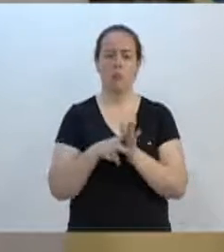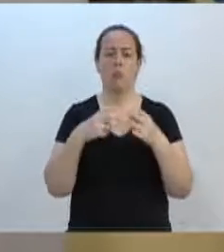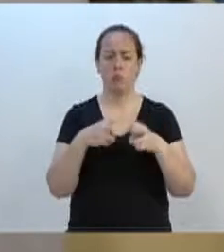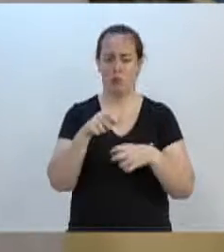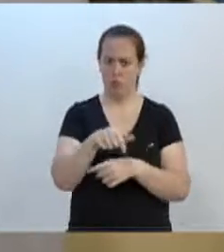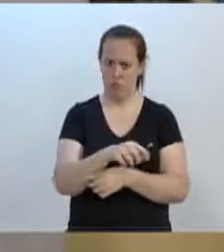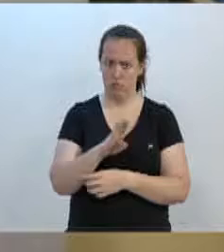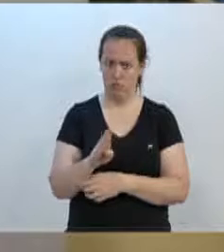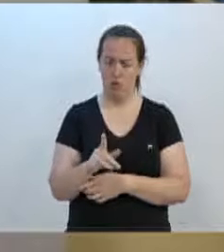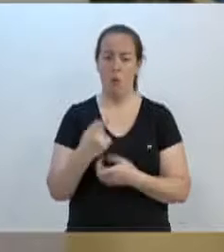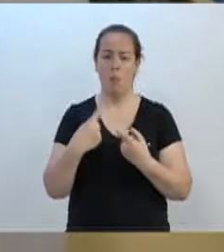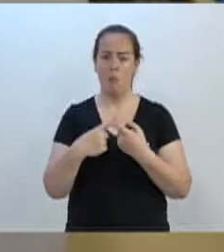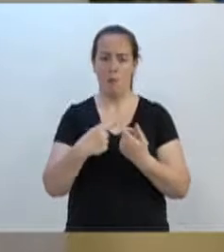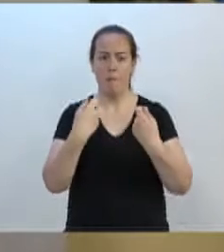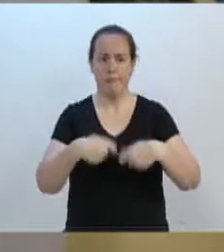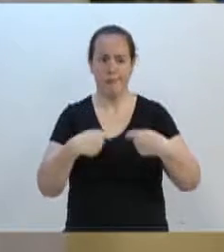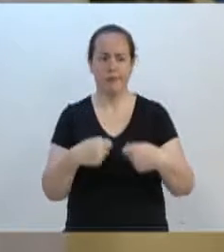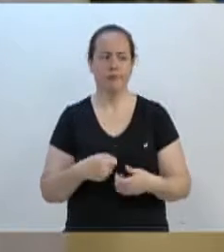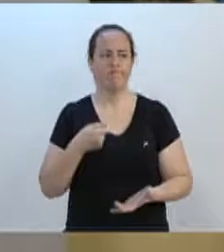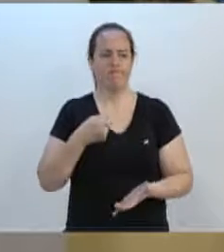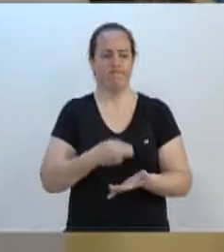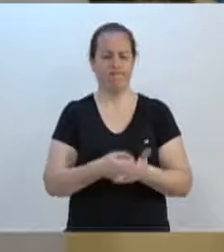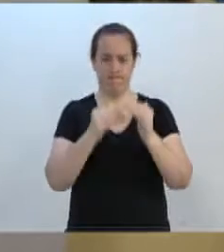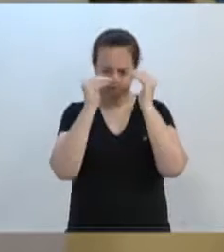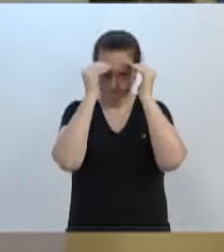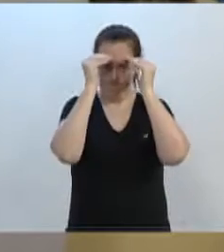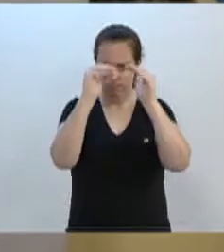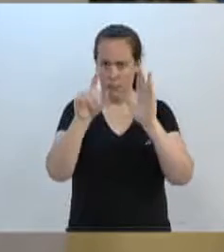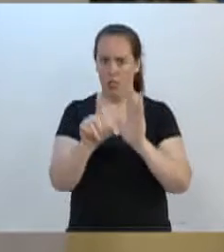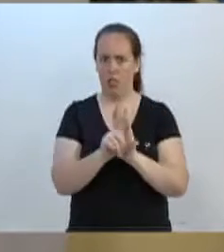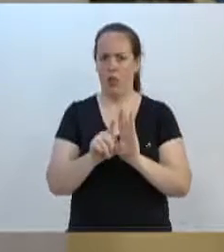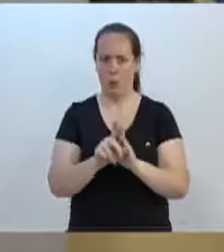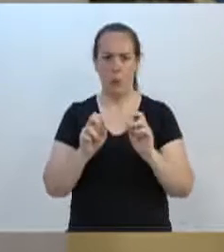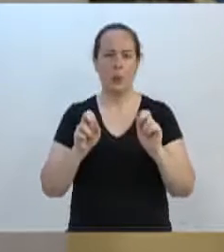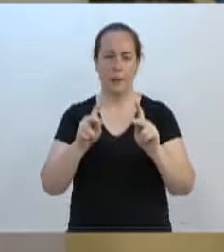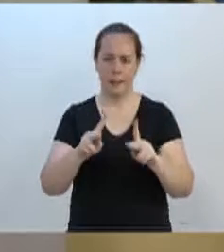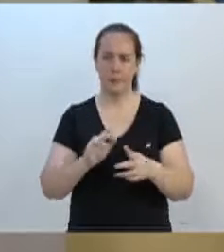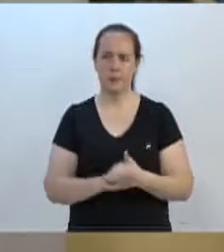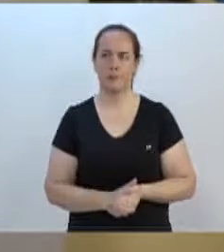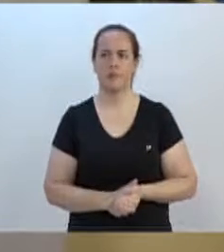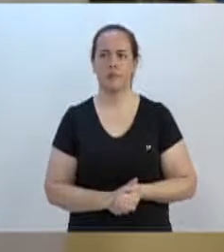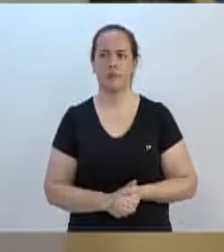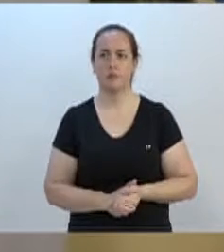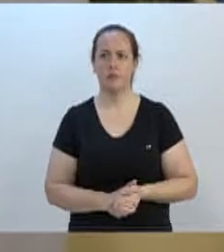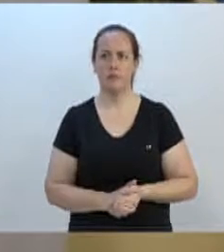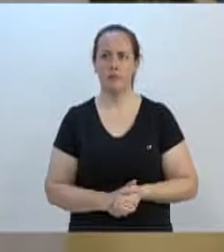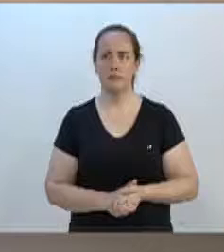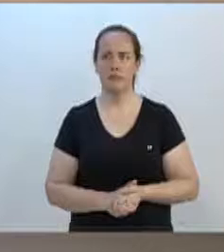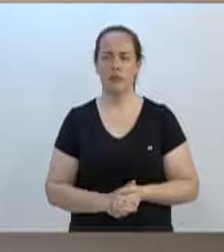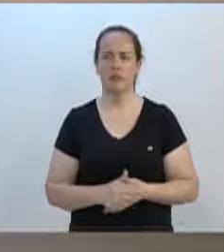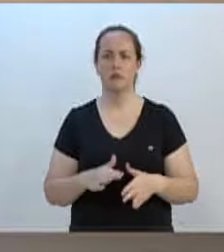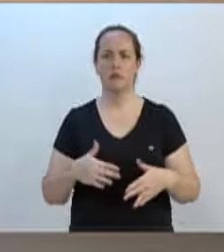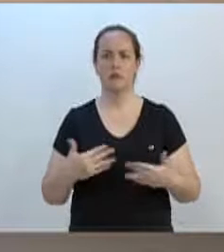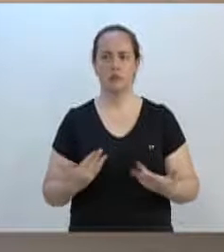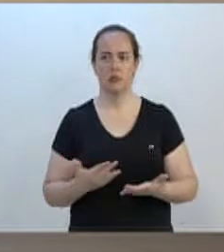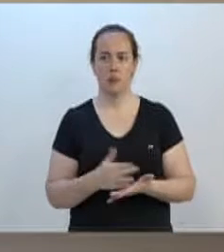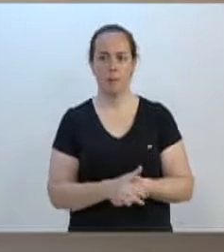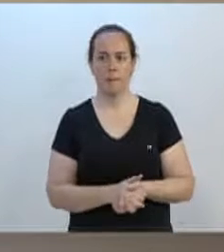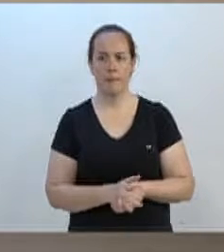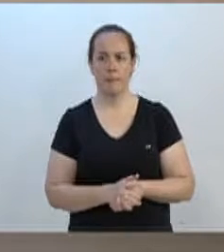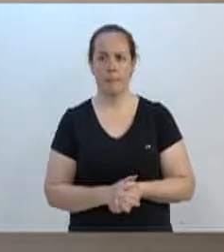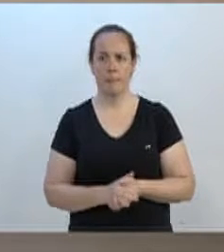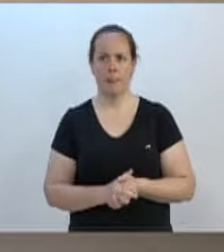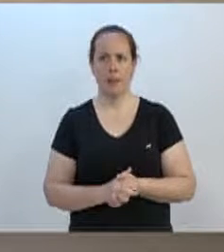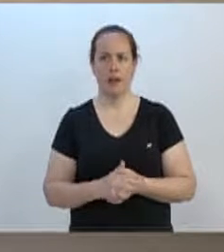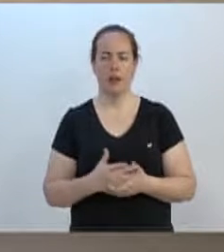nossa cidade, porque eles precisam cumprir as leis aqui na nossa cidade. Concedo a parte. Presidente, uma parte, por favor. Vamos ouvir, então, com autorização do